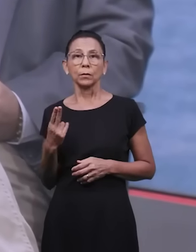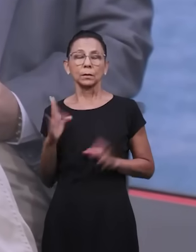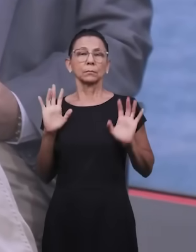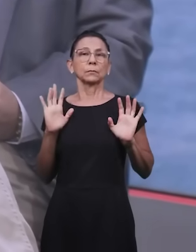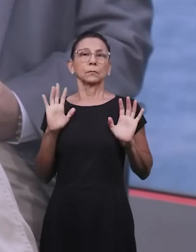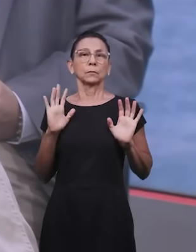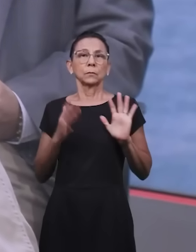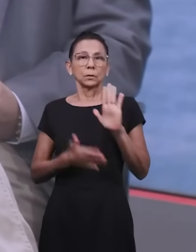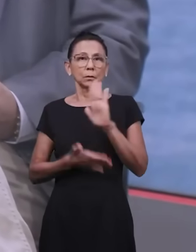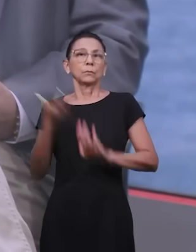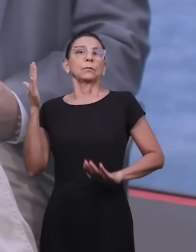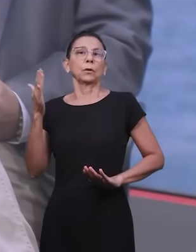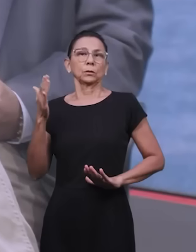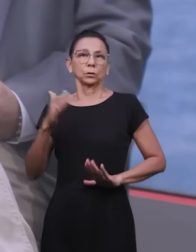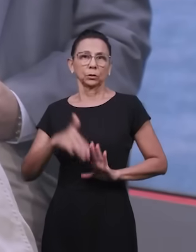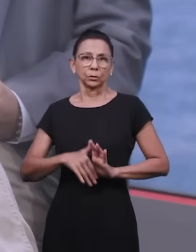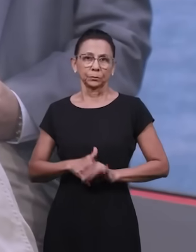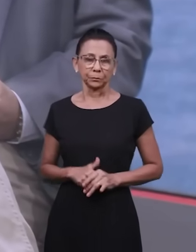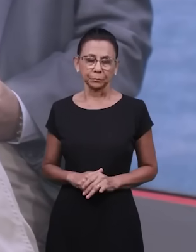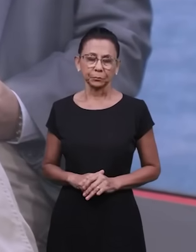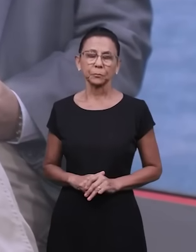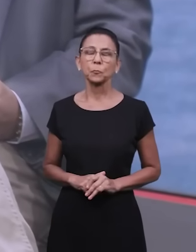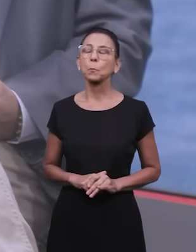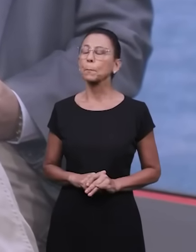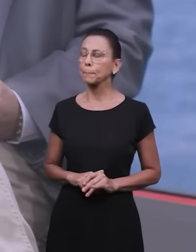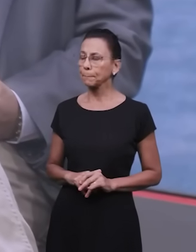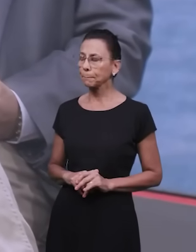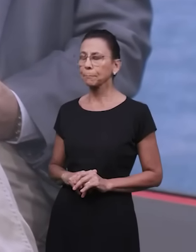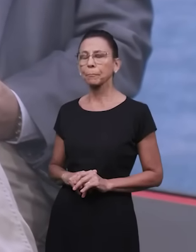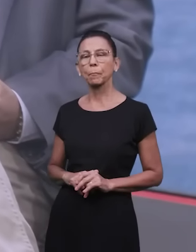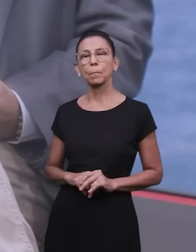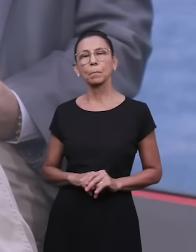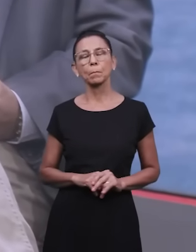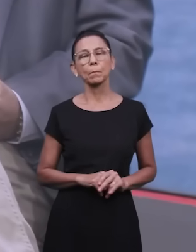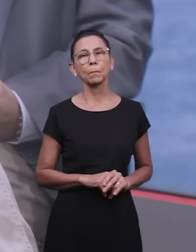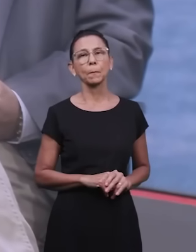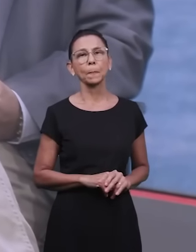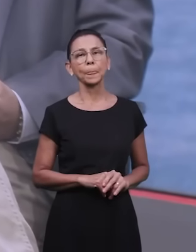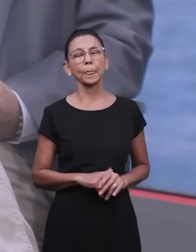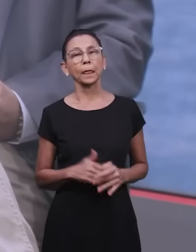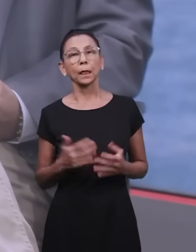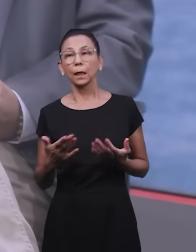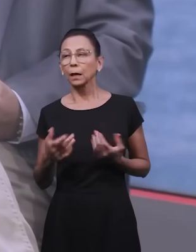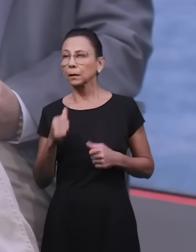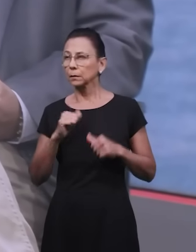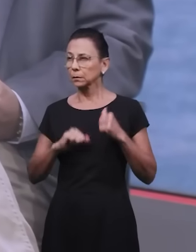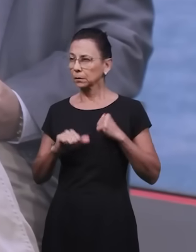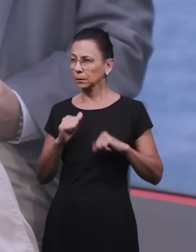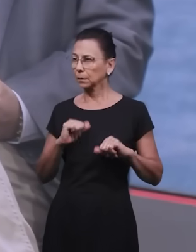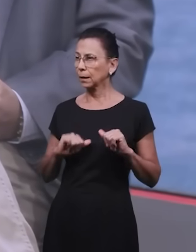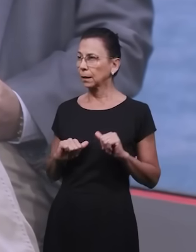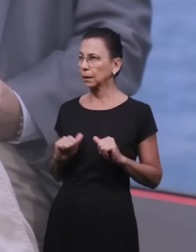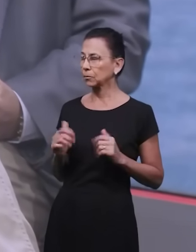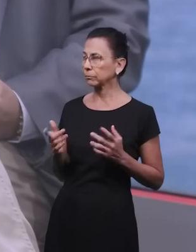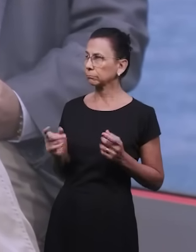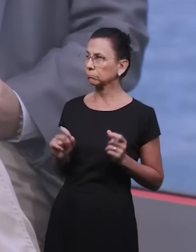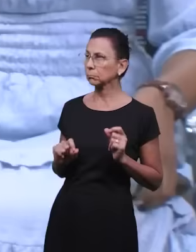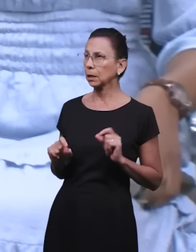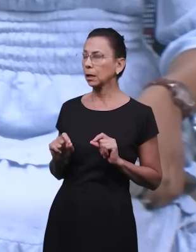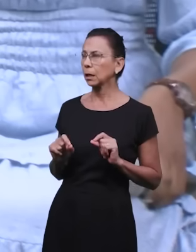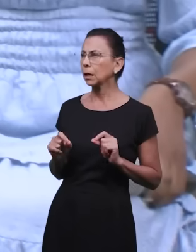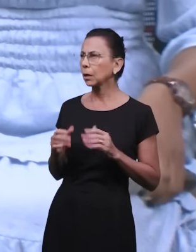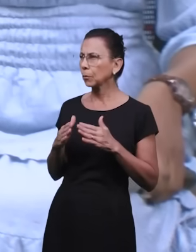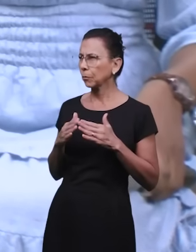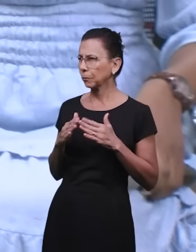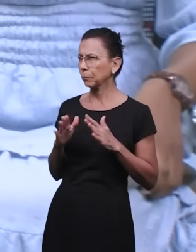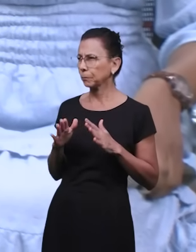parte para enfrentar ou você foge daquilo ali, tá certo? Então, pelo que você está dizendo, a ansiedade, ela...